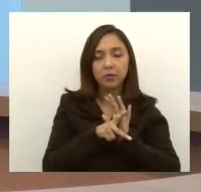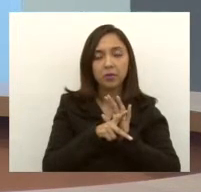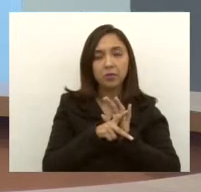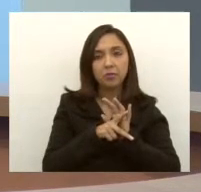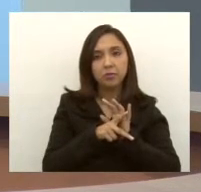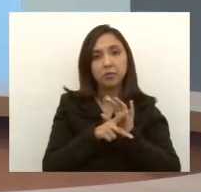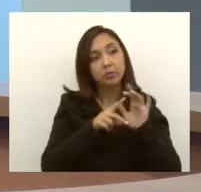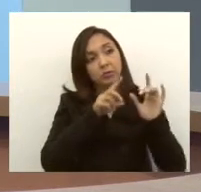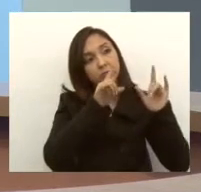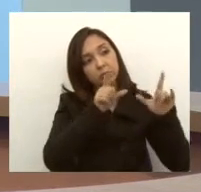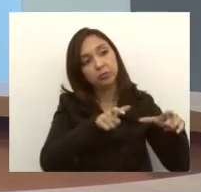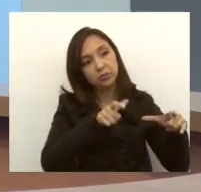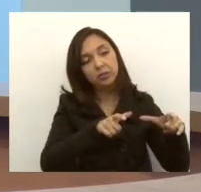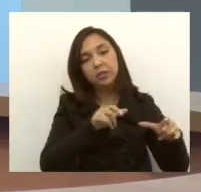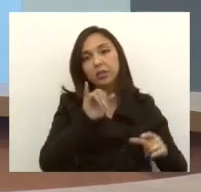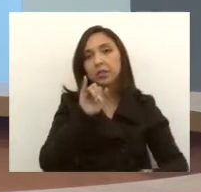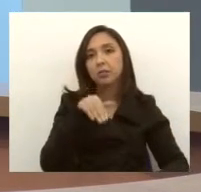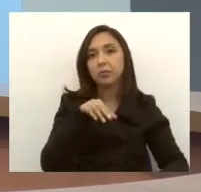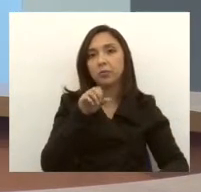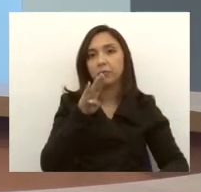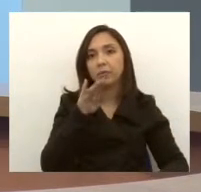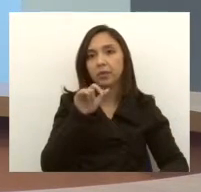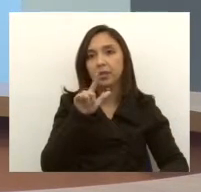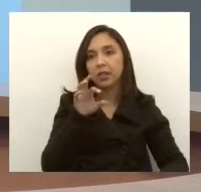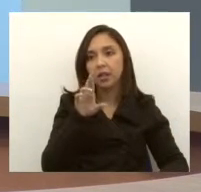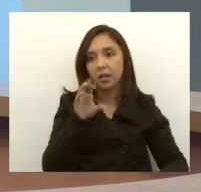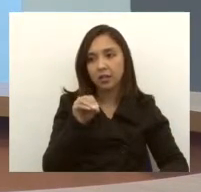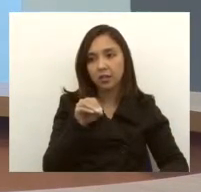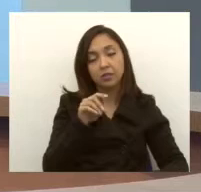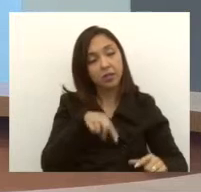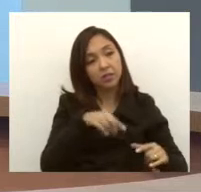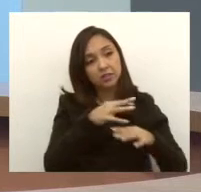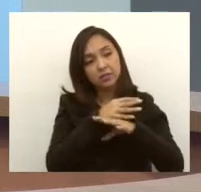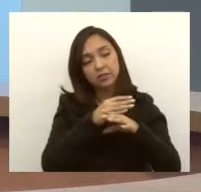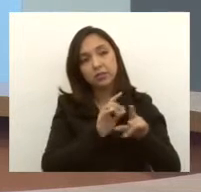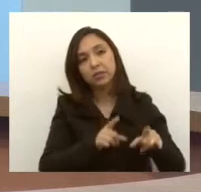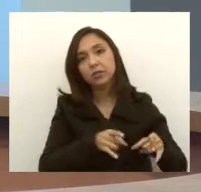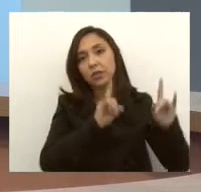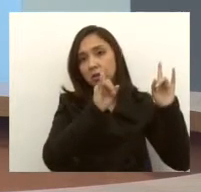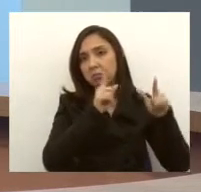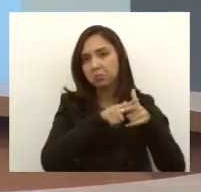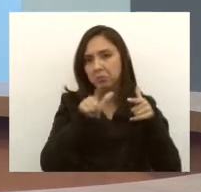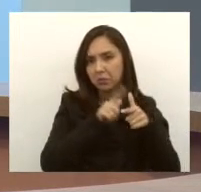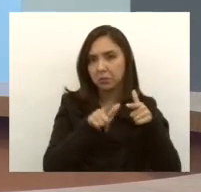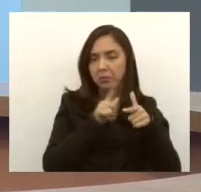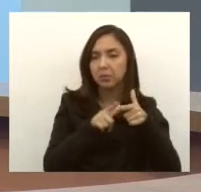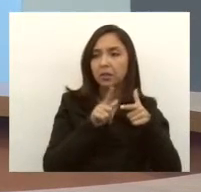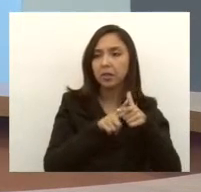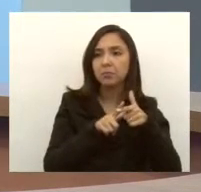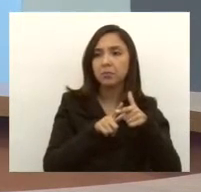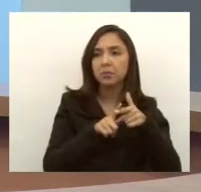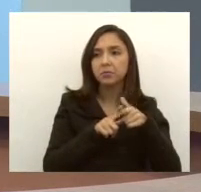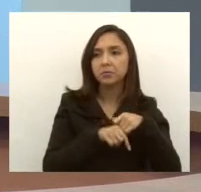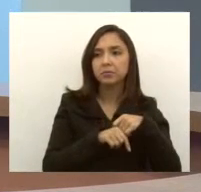empreendimento imobiliário na cidade de Guarulhos, que está com problemas e não